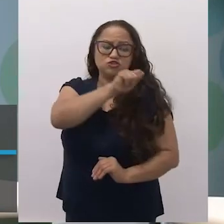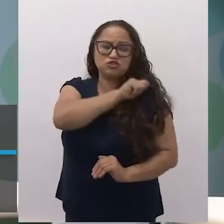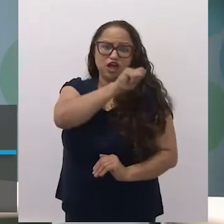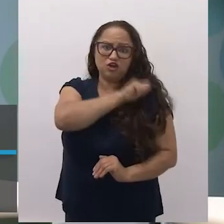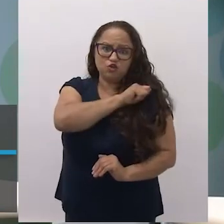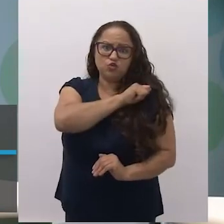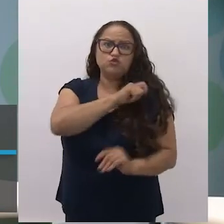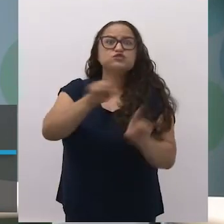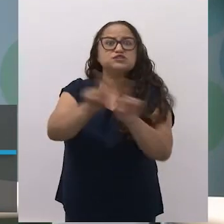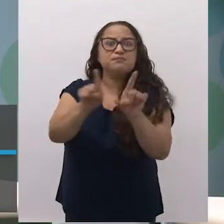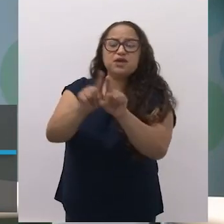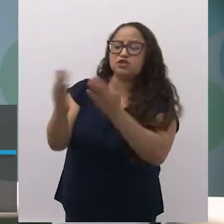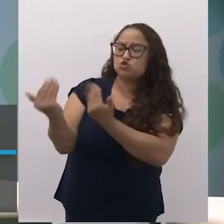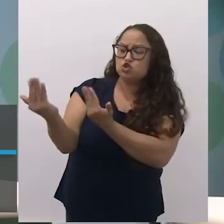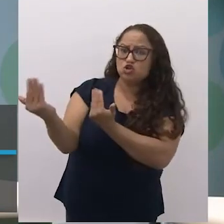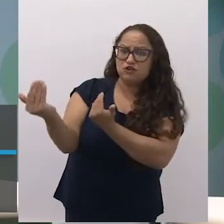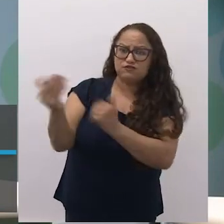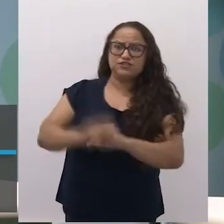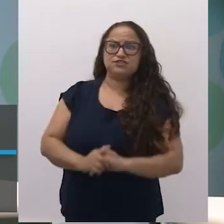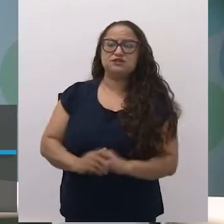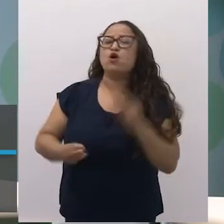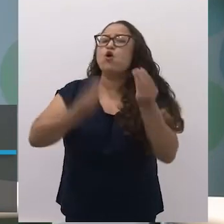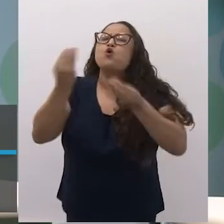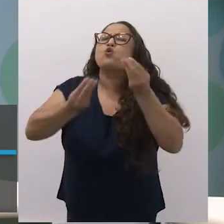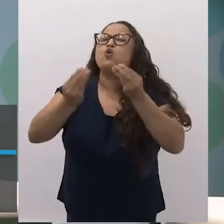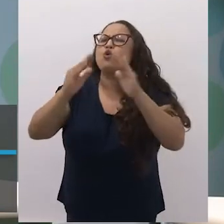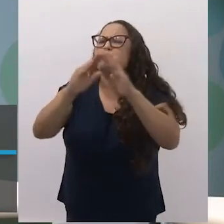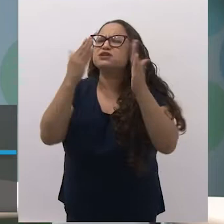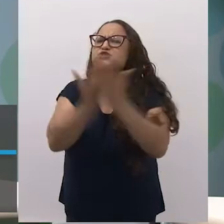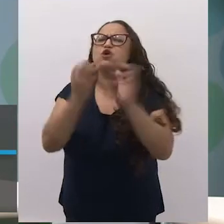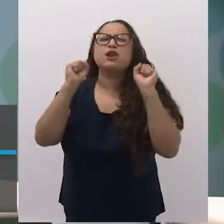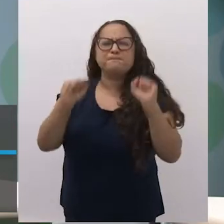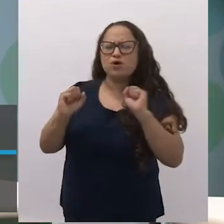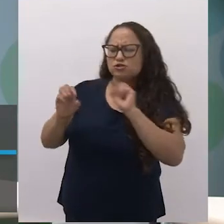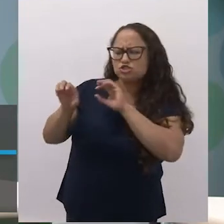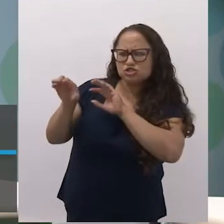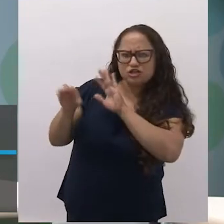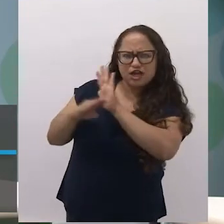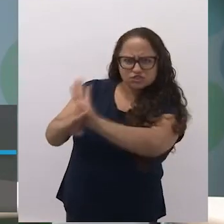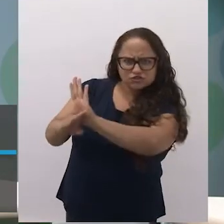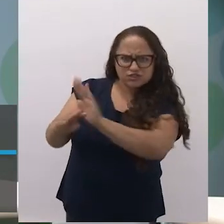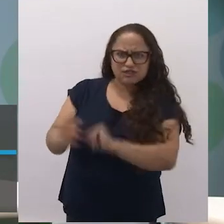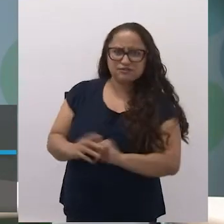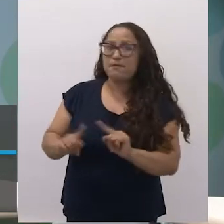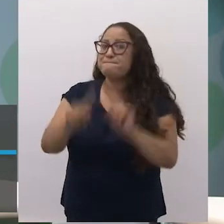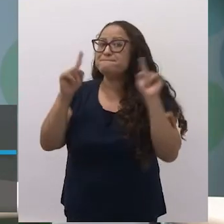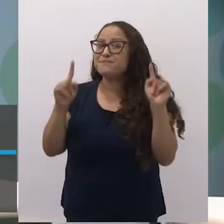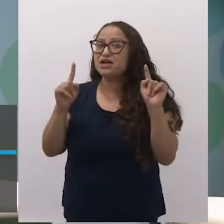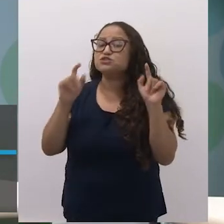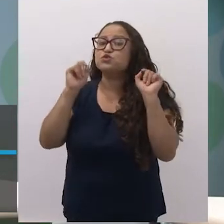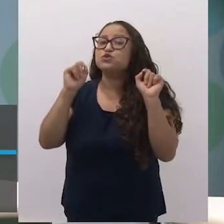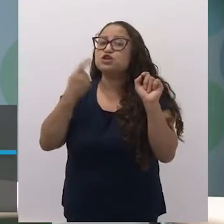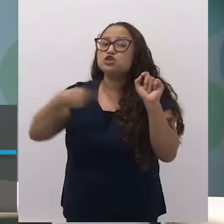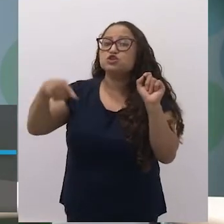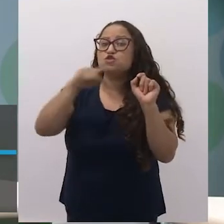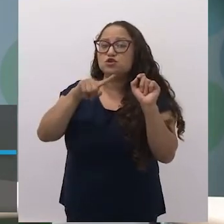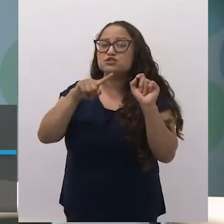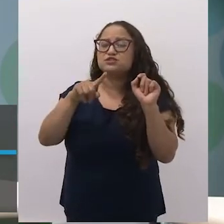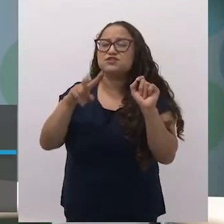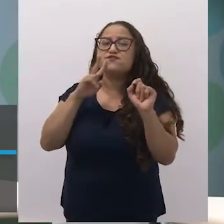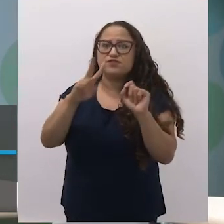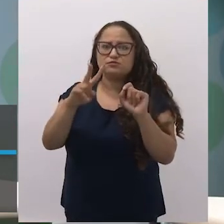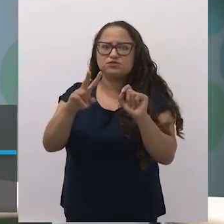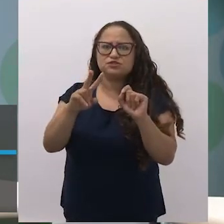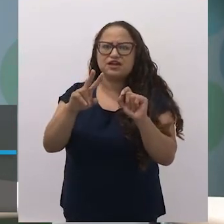nossos adolescentes. E como a escola pode contribuir. Mas uma coisa que a gente destaca bem, que a escola não é a